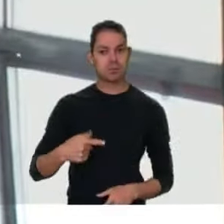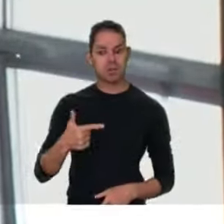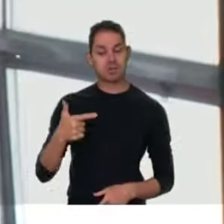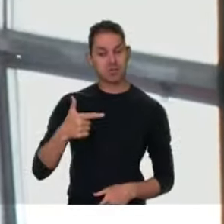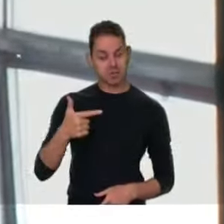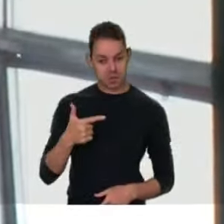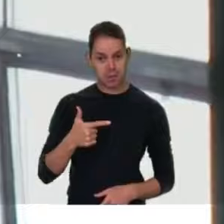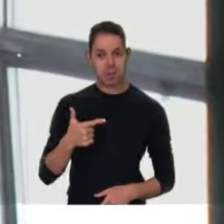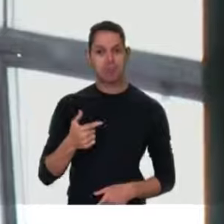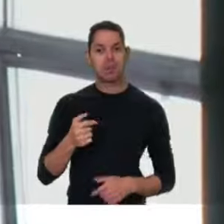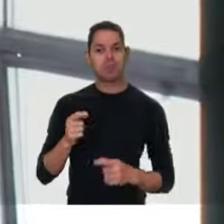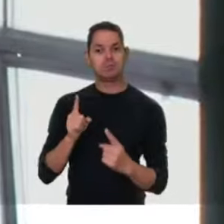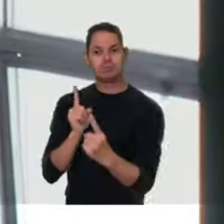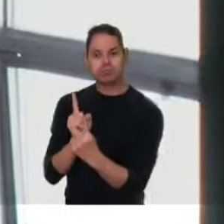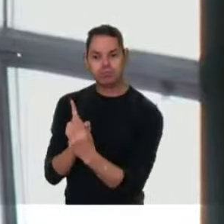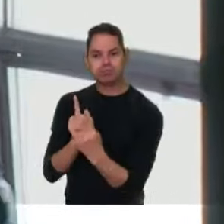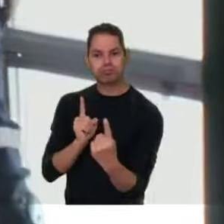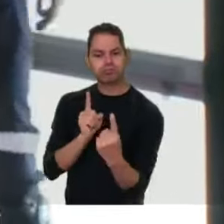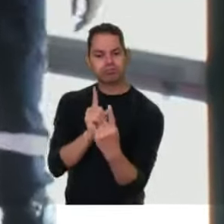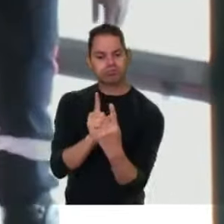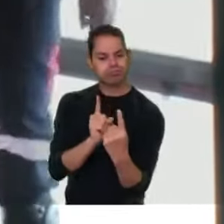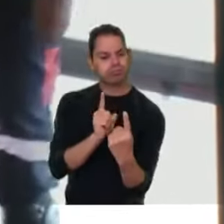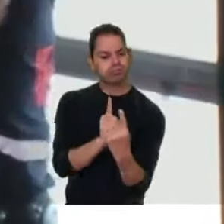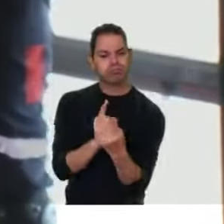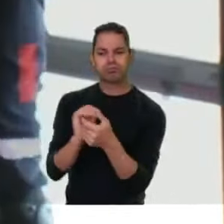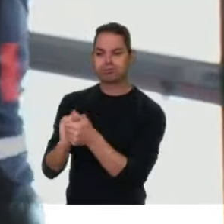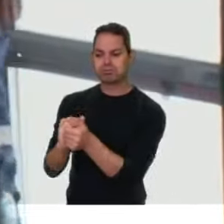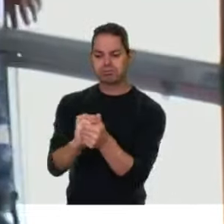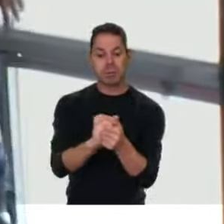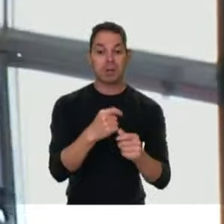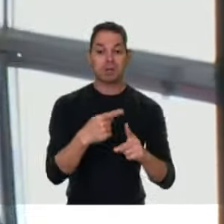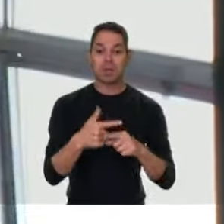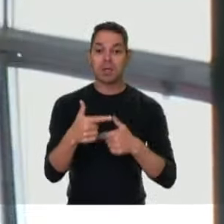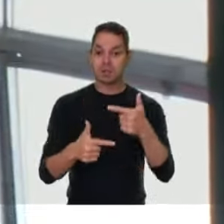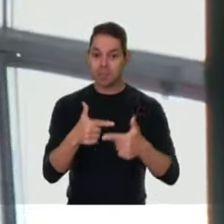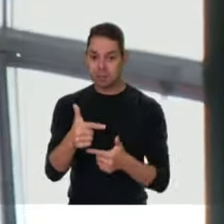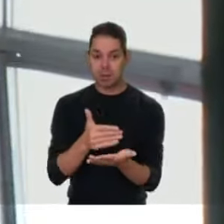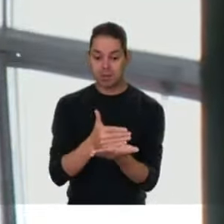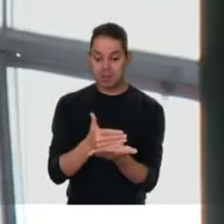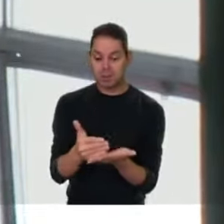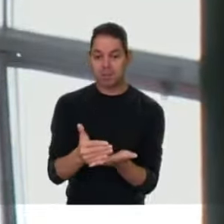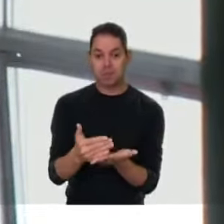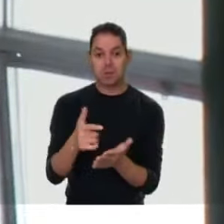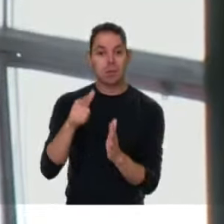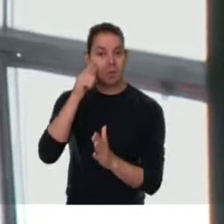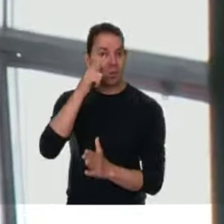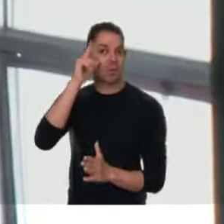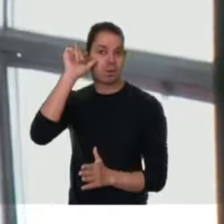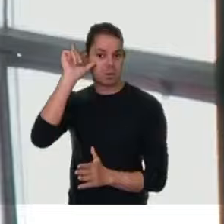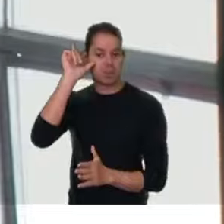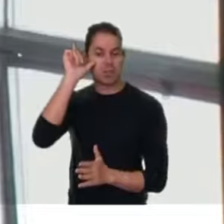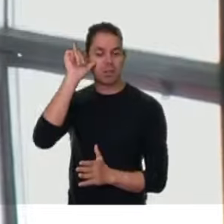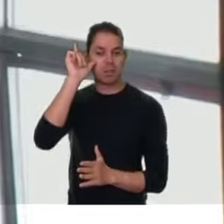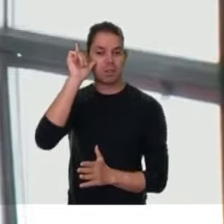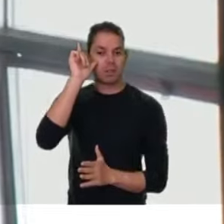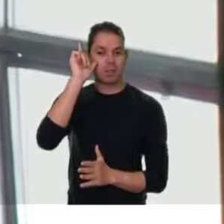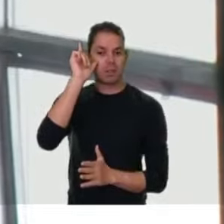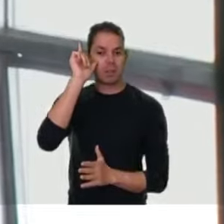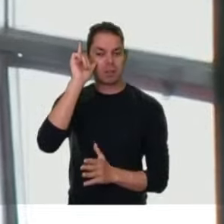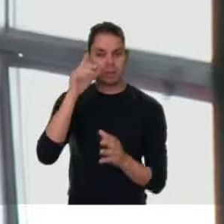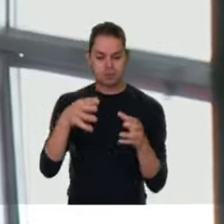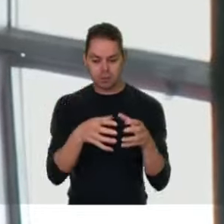boas-vindas renovar e reforçar até porque as nossas atividades já começaram desde o dia de ontem foram mais de 30